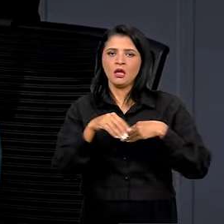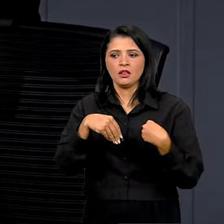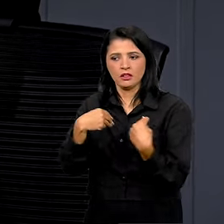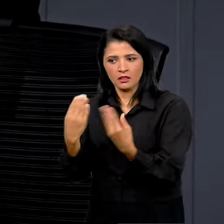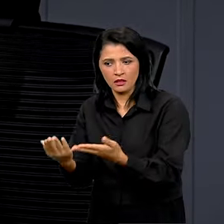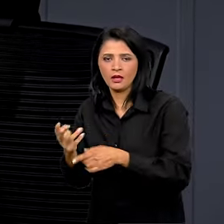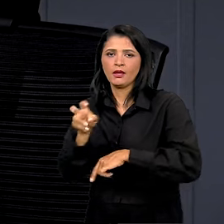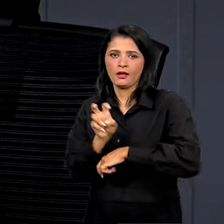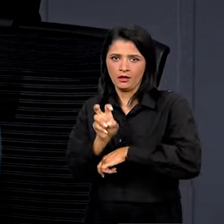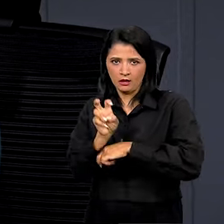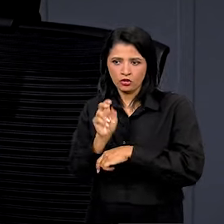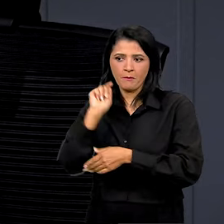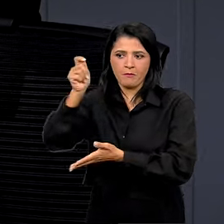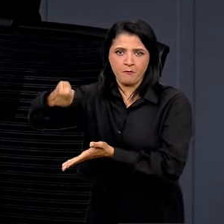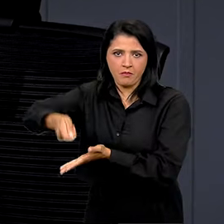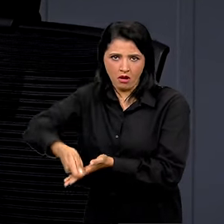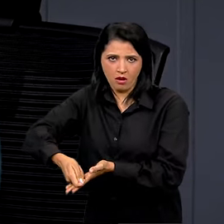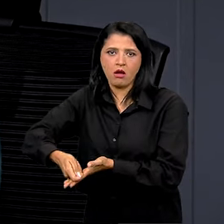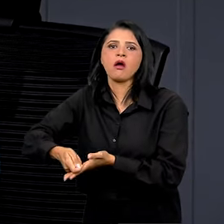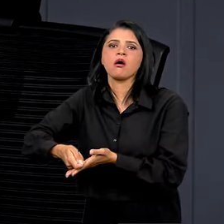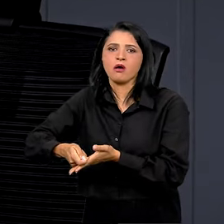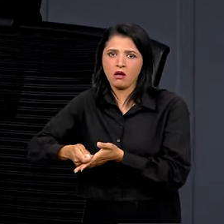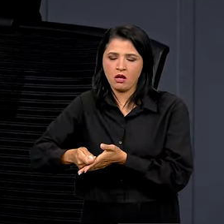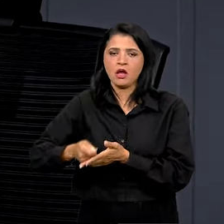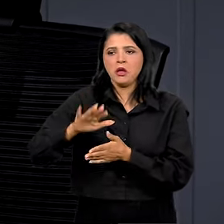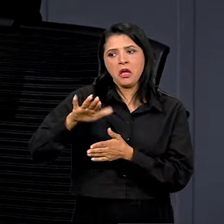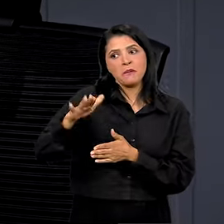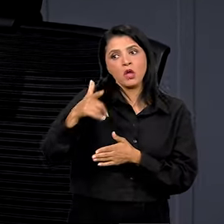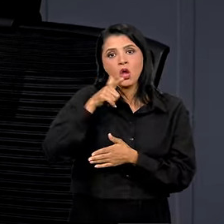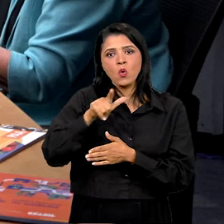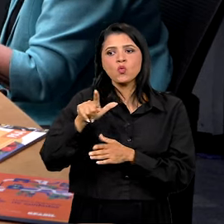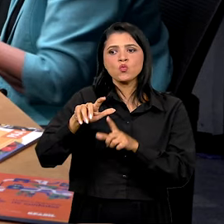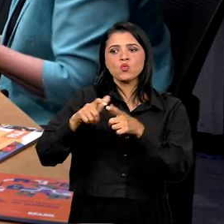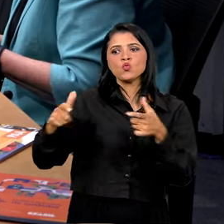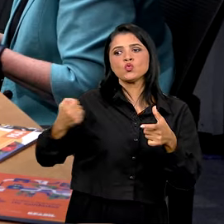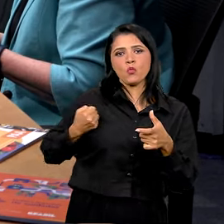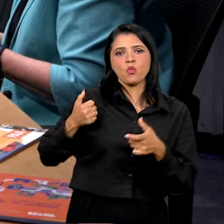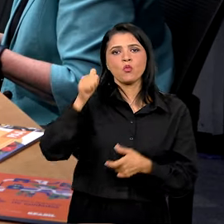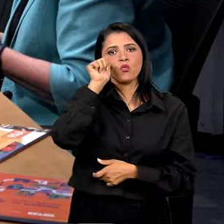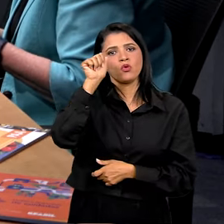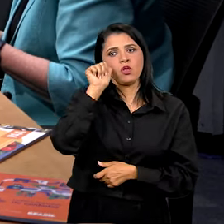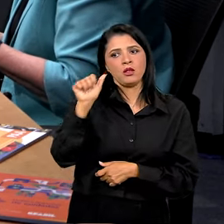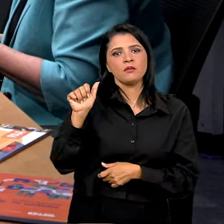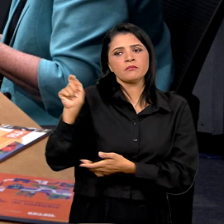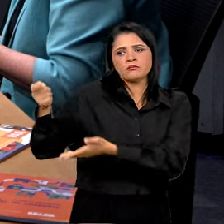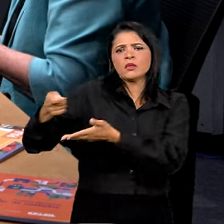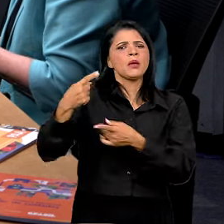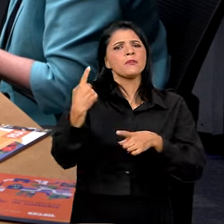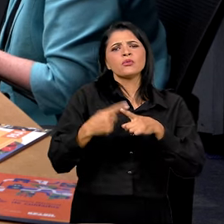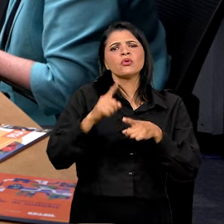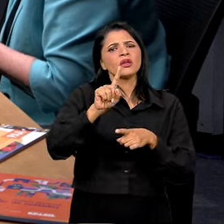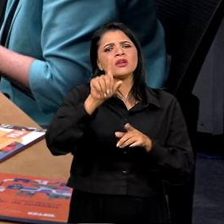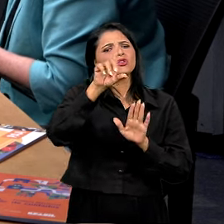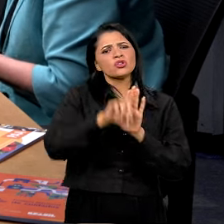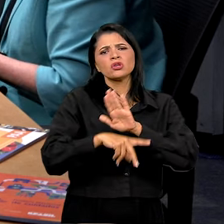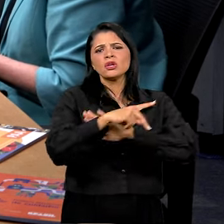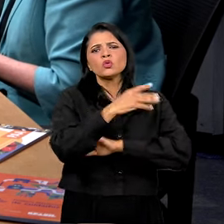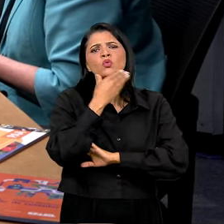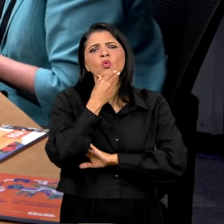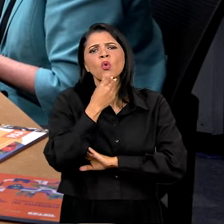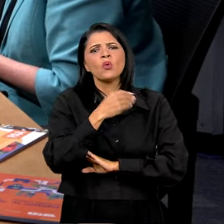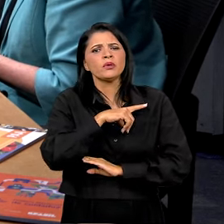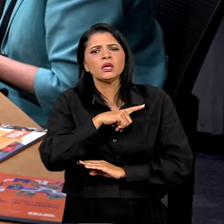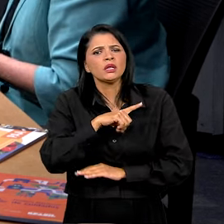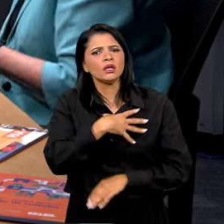o benefício creche eh a partir de um certo número de mulheres mas isso por que que isso não é um direito também dos homens que